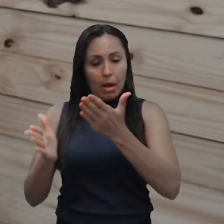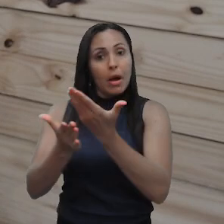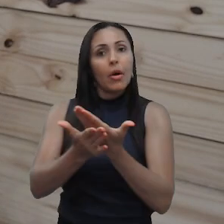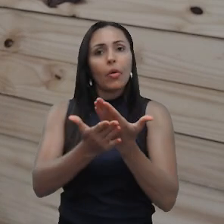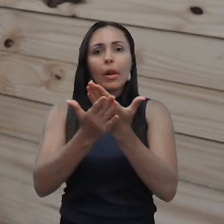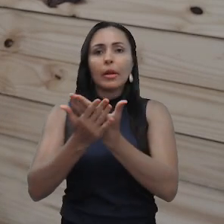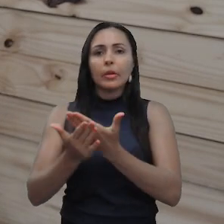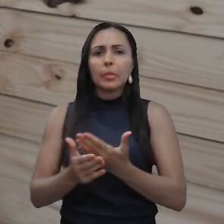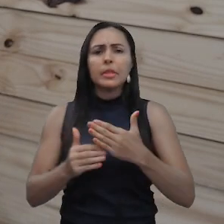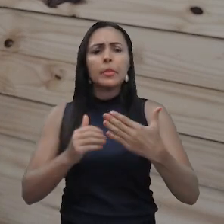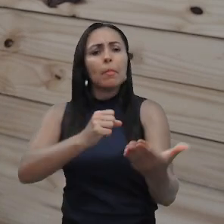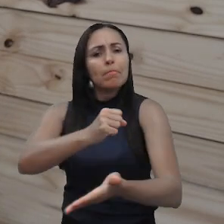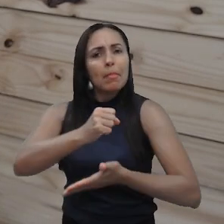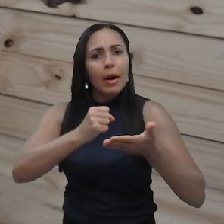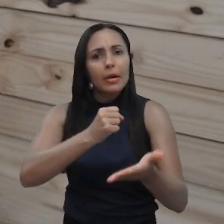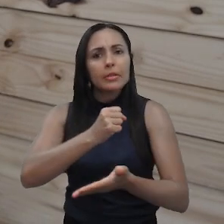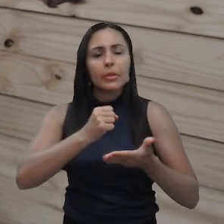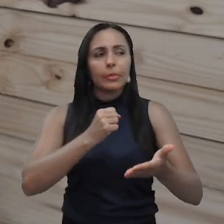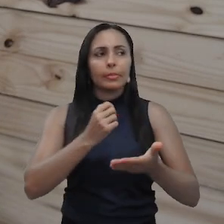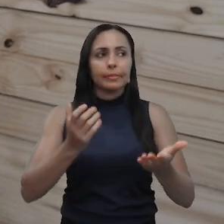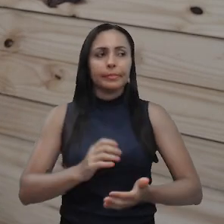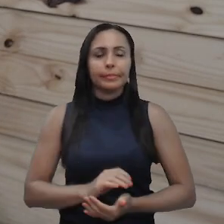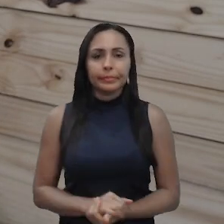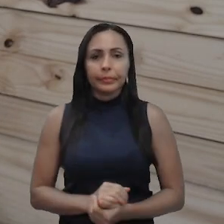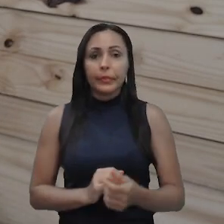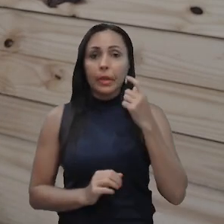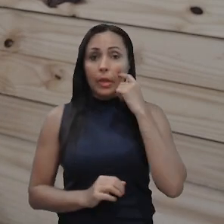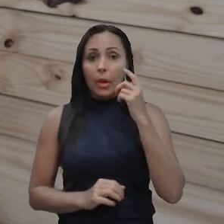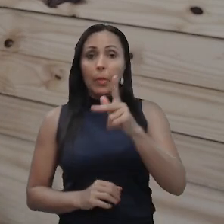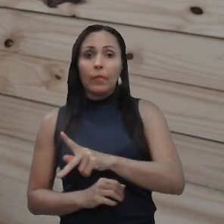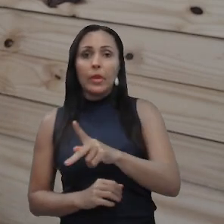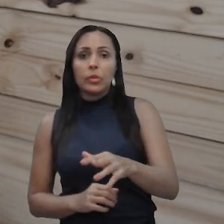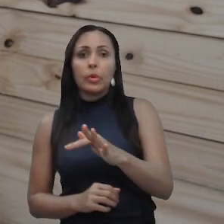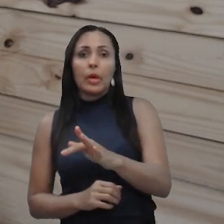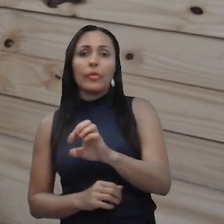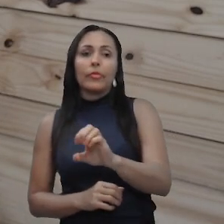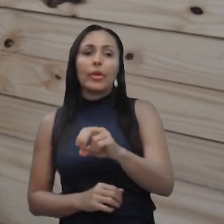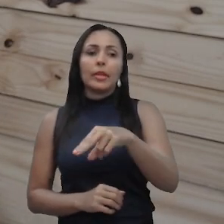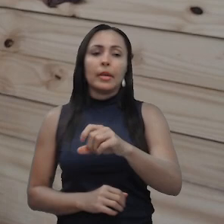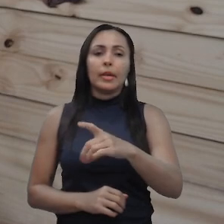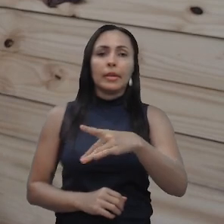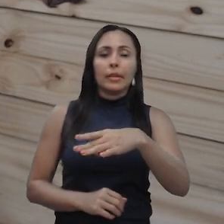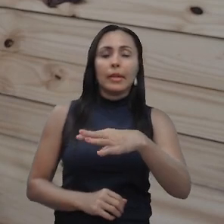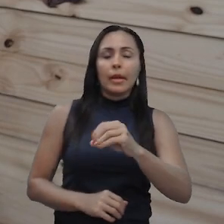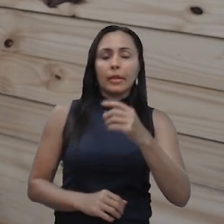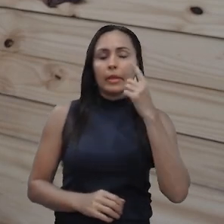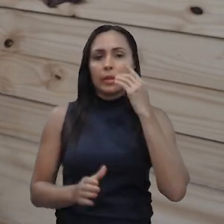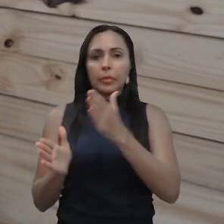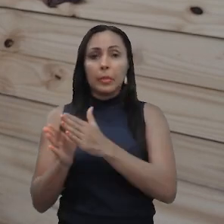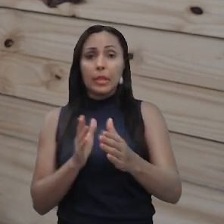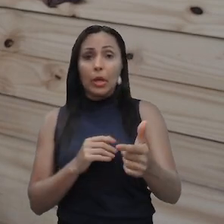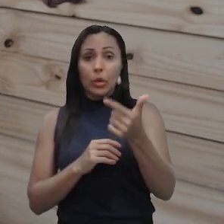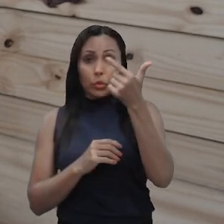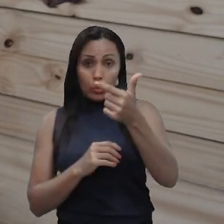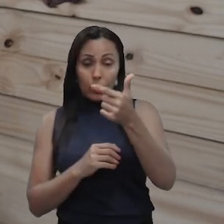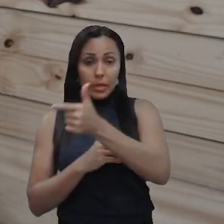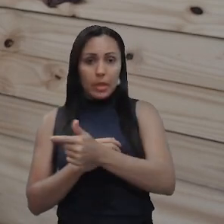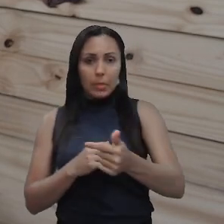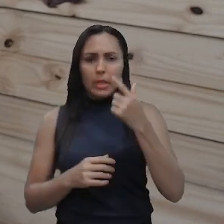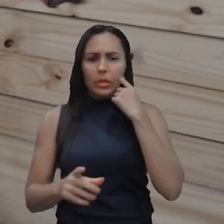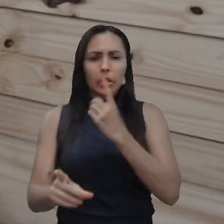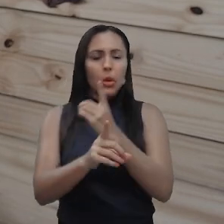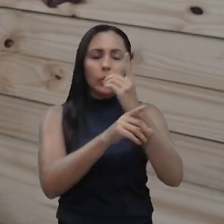princípios básicos assim, do design gráfico. Meu nome é Fernanda Regueira, eu vou ser a professora de vocês durante essas 2 semanas, depois a gente se encontra de